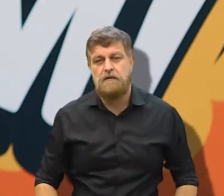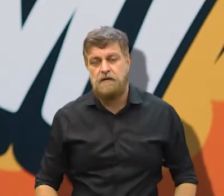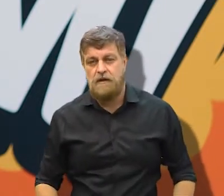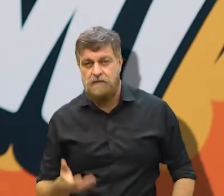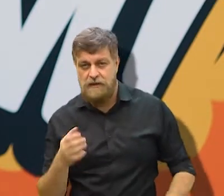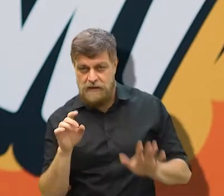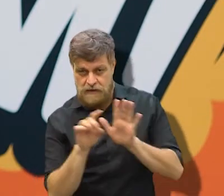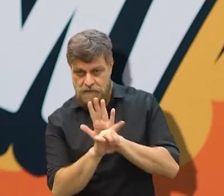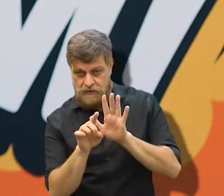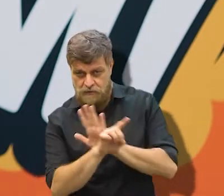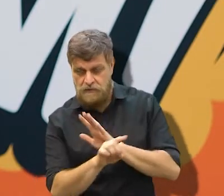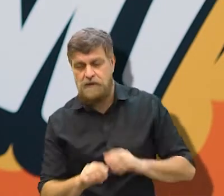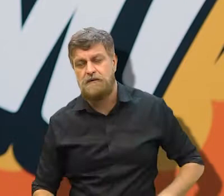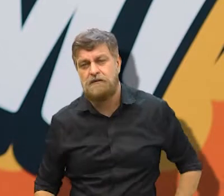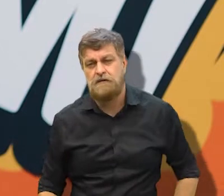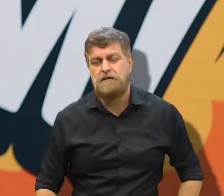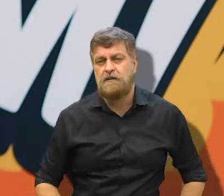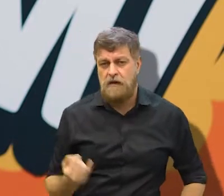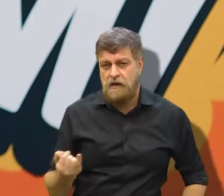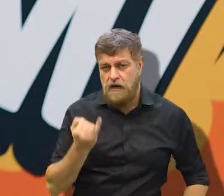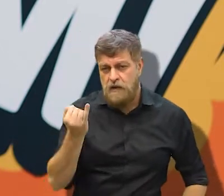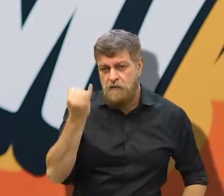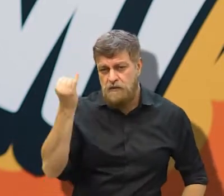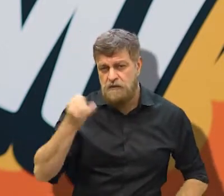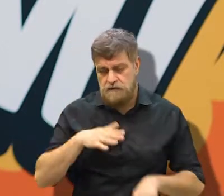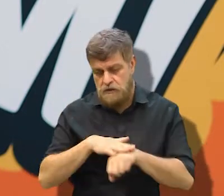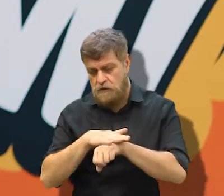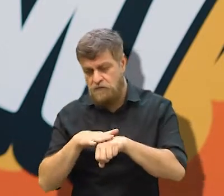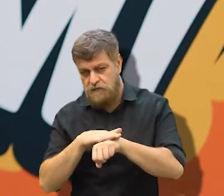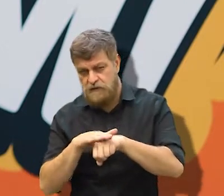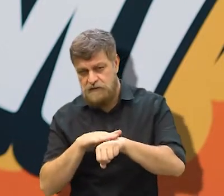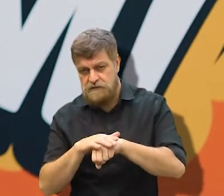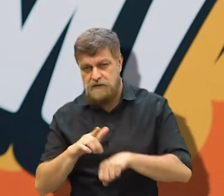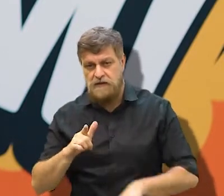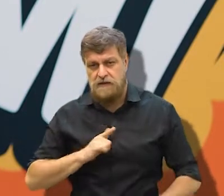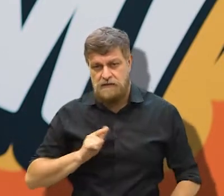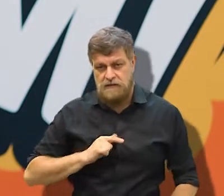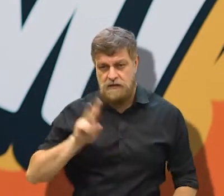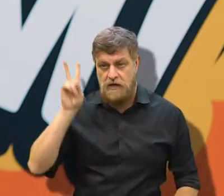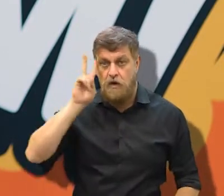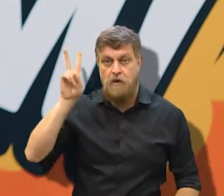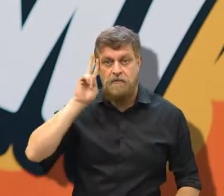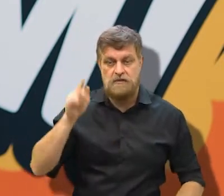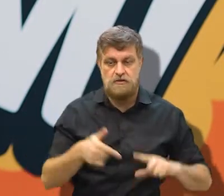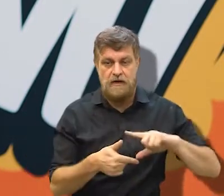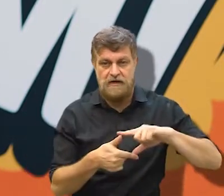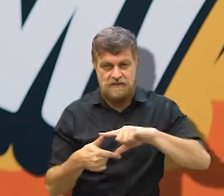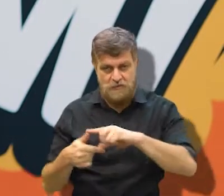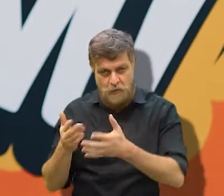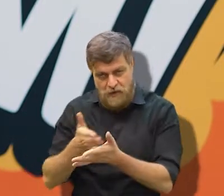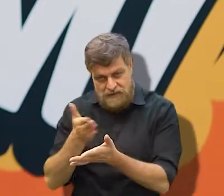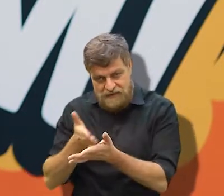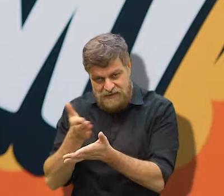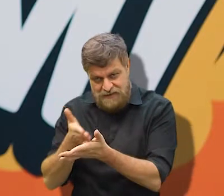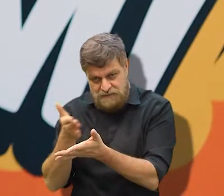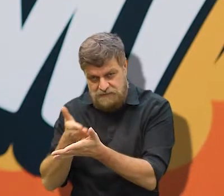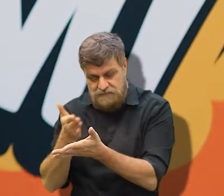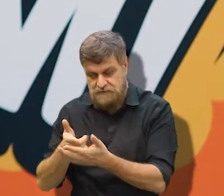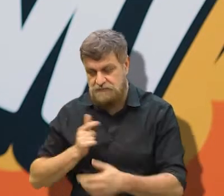queria saber de você. É importante também ter essa conversa, porque nós temos uma HQ, nós temos uma criança, né?